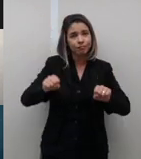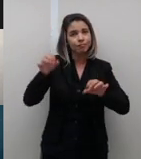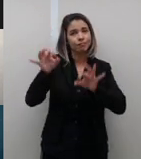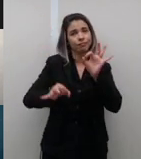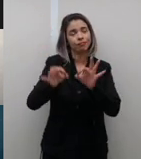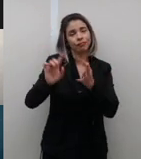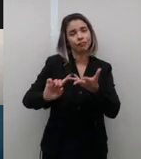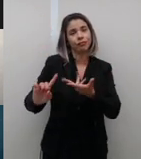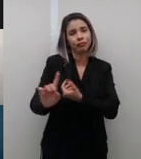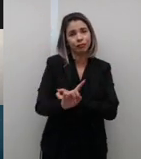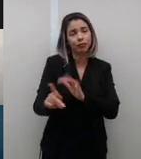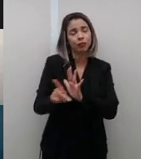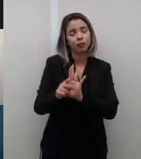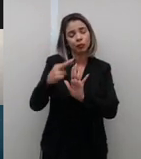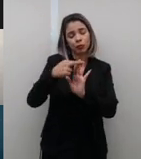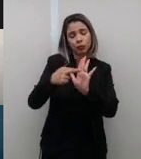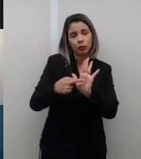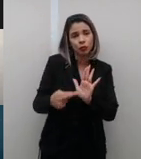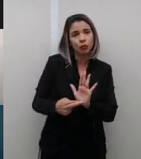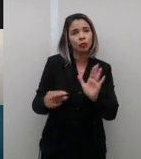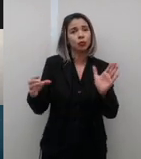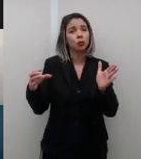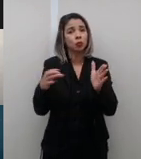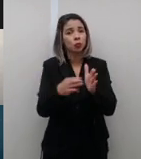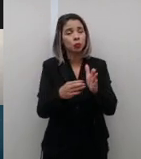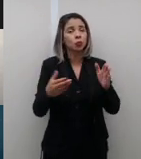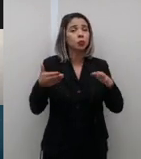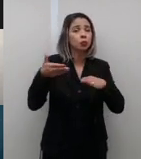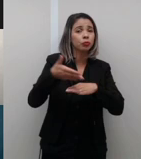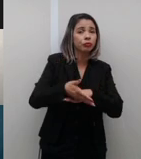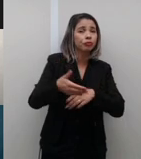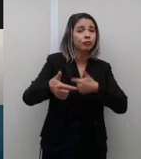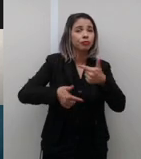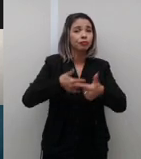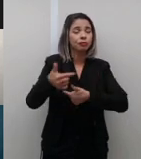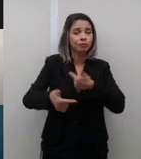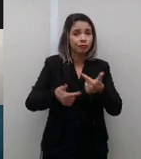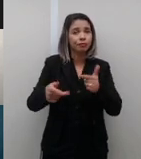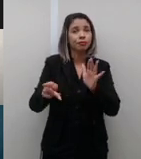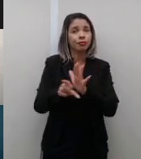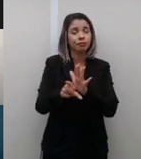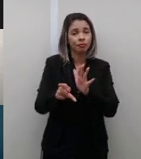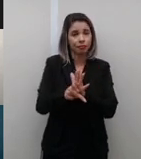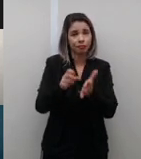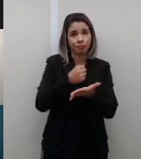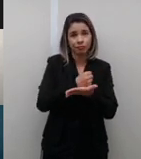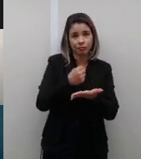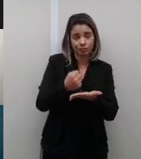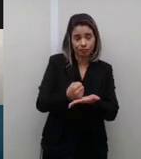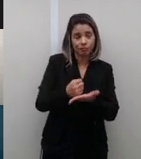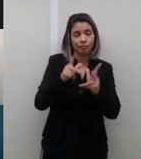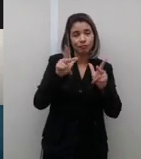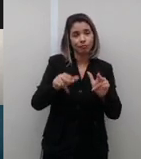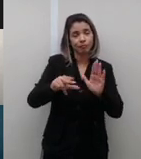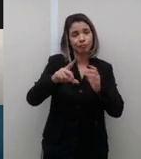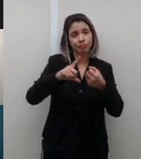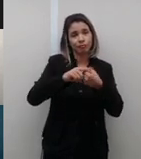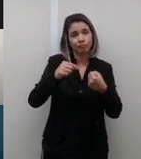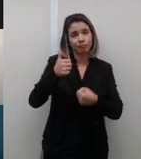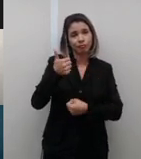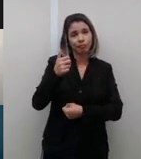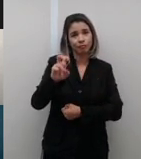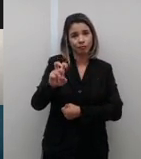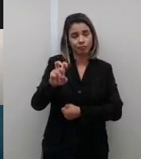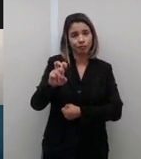as regras dos concursos de ingresso nos serviços notarial e de registro, na forma prevista no artigo 15, caput,